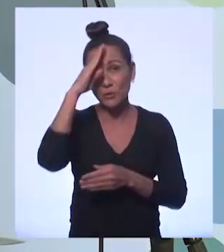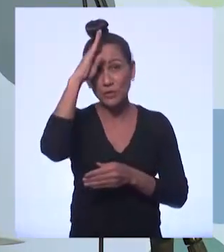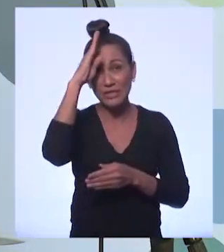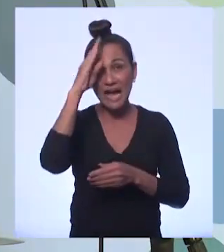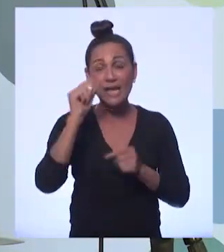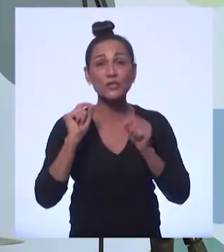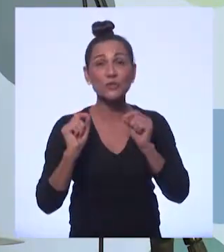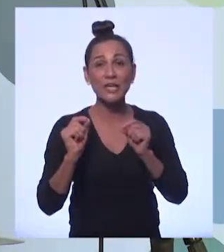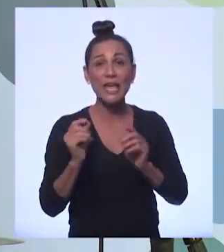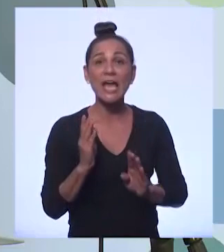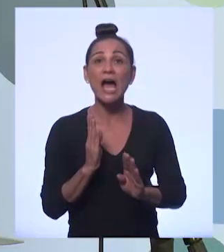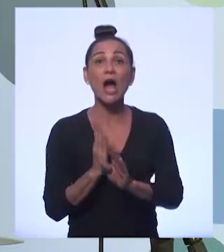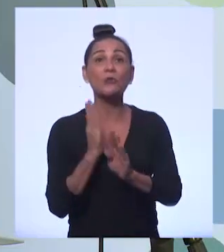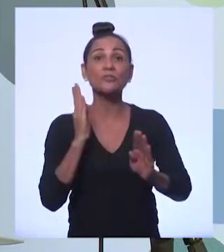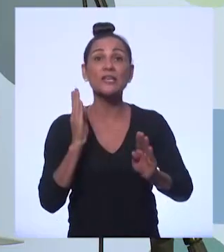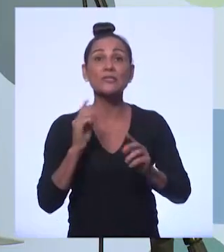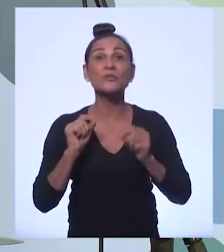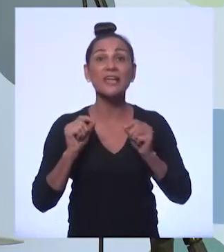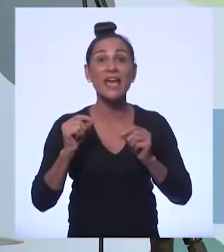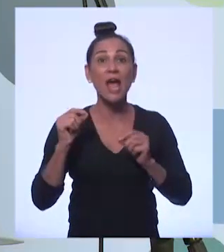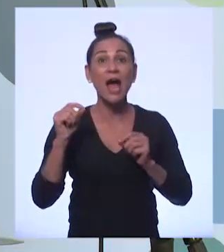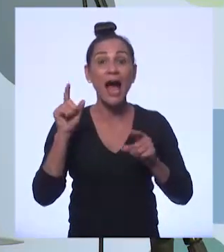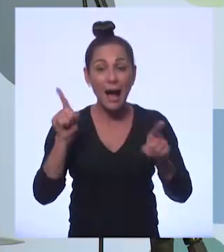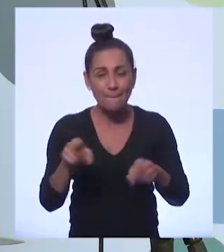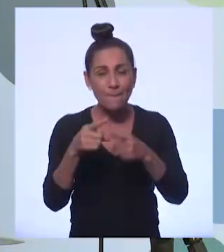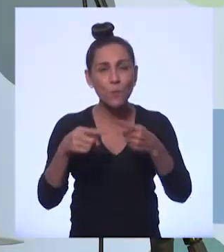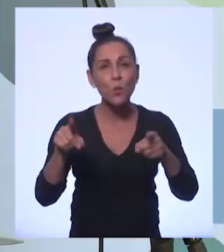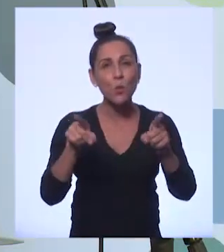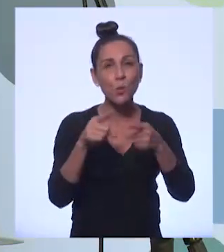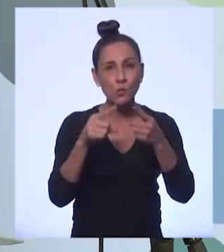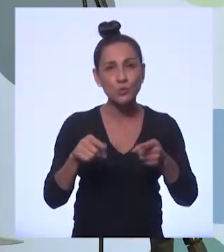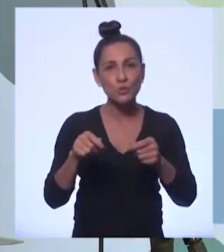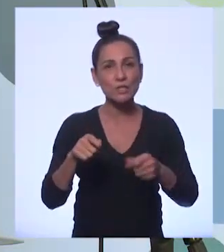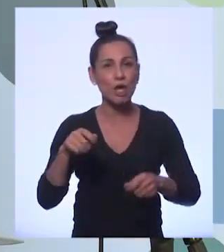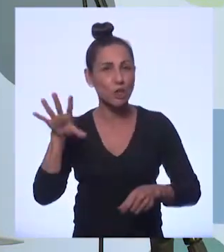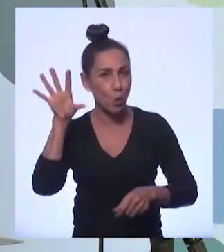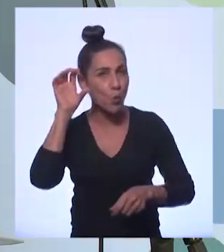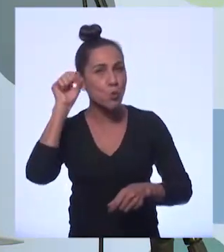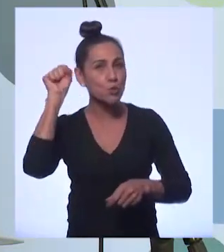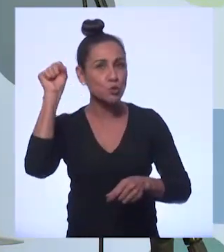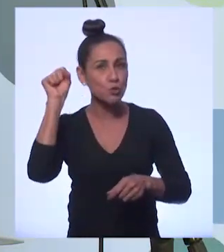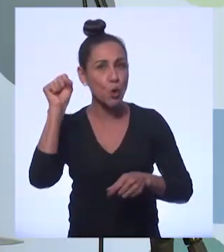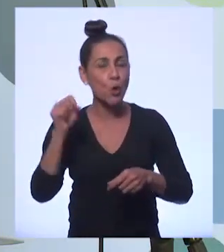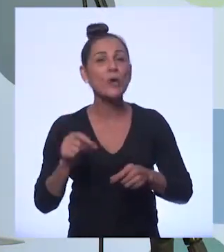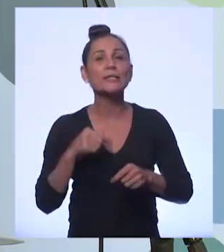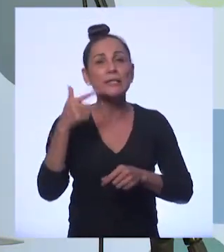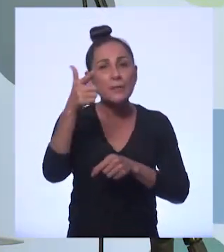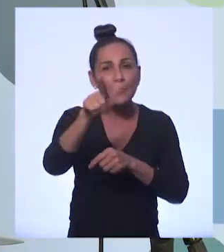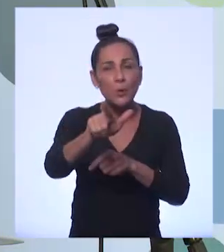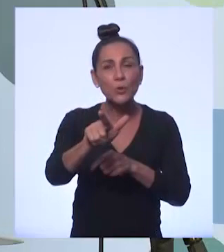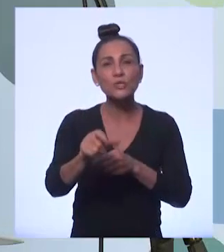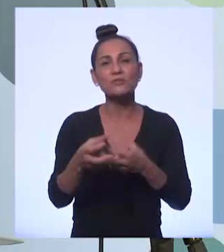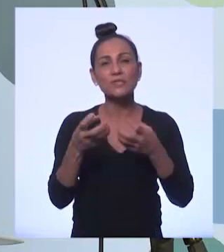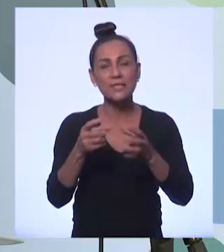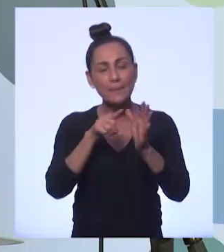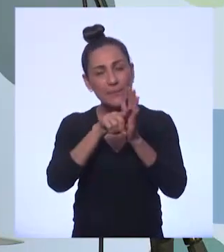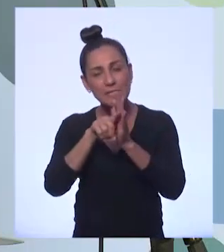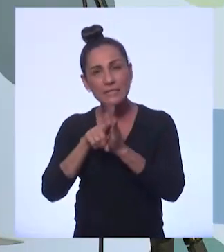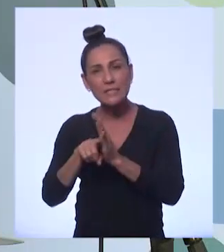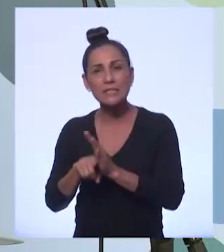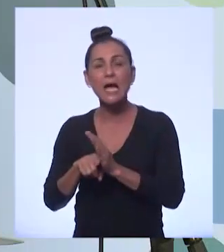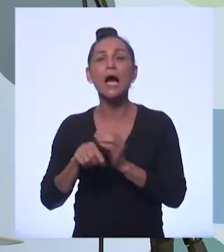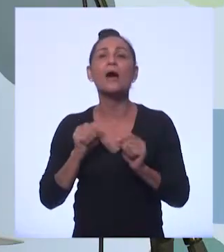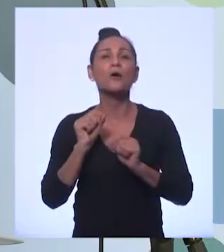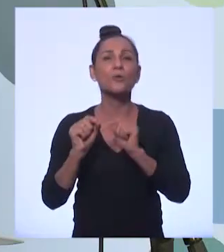o acontecimento sonoro aqui, né, que a gente vai fazer. Então, se vocês quiserem, depois vocês vão poder